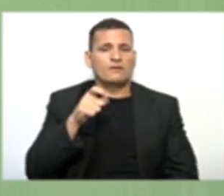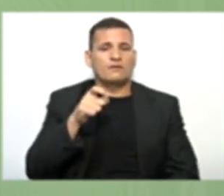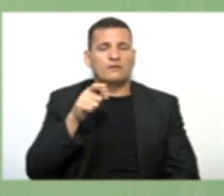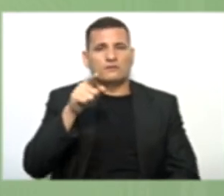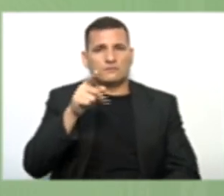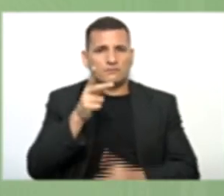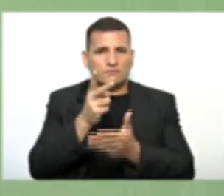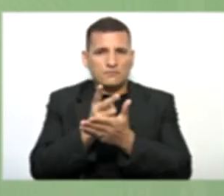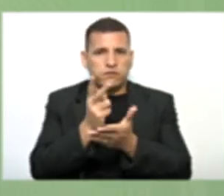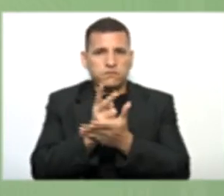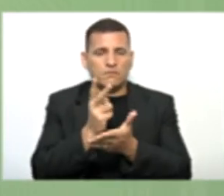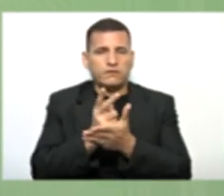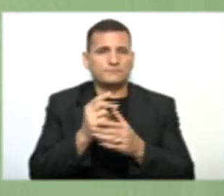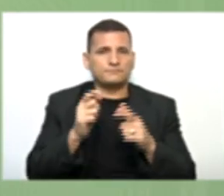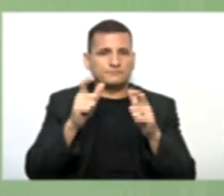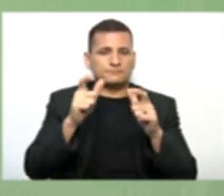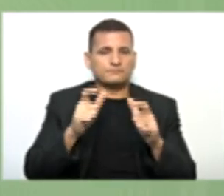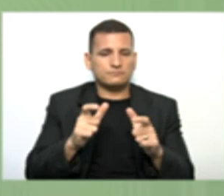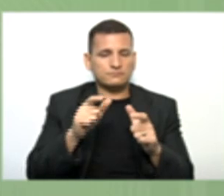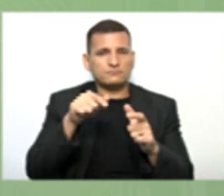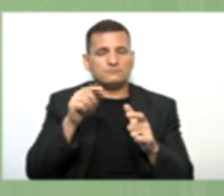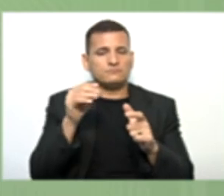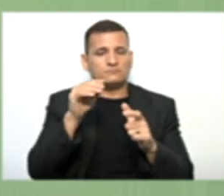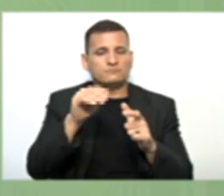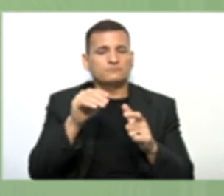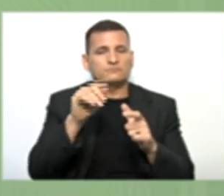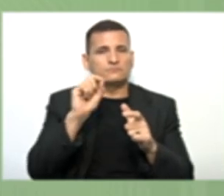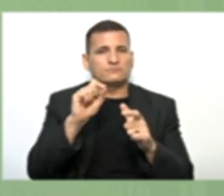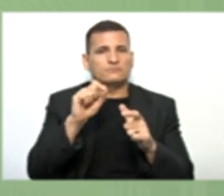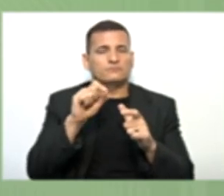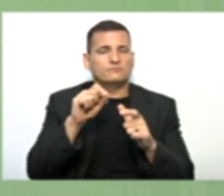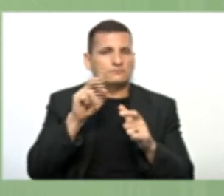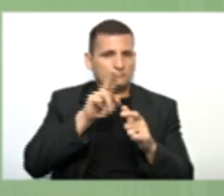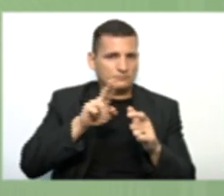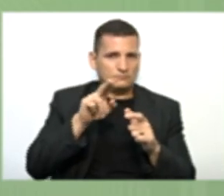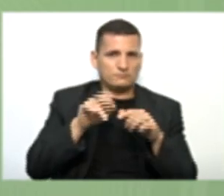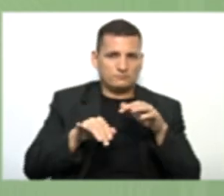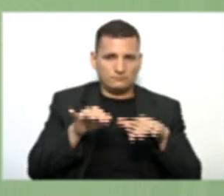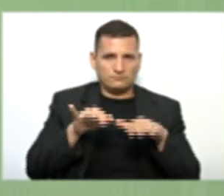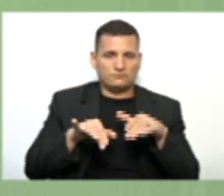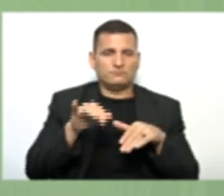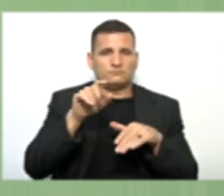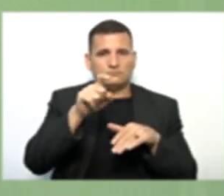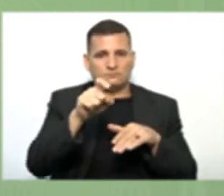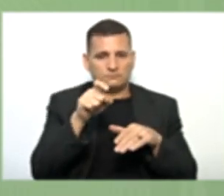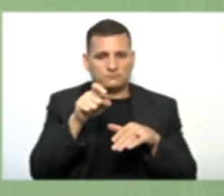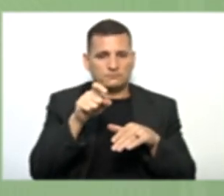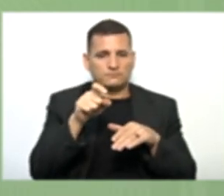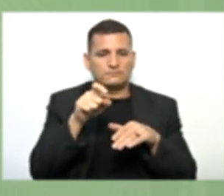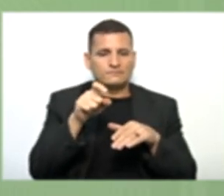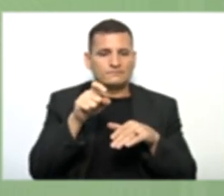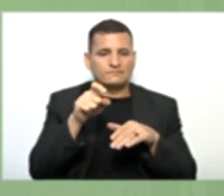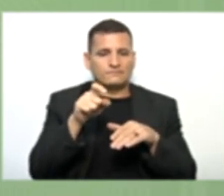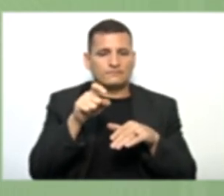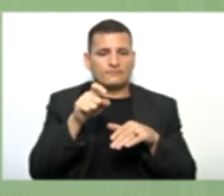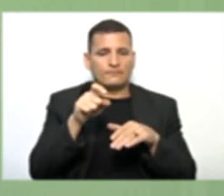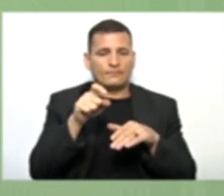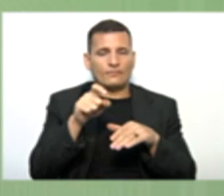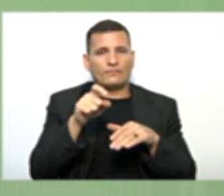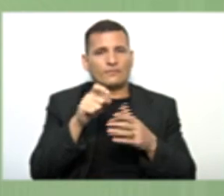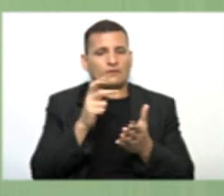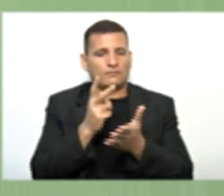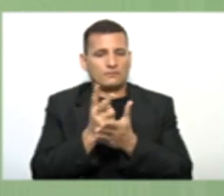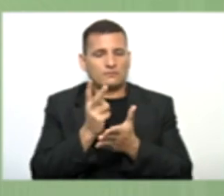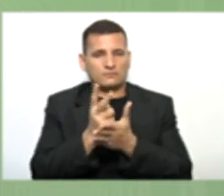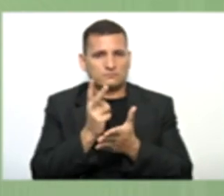mesma posição dará espaço para a caractere que o usuário digitar, no caso é o X. A mesma coisa se